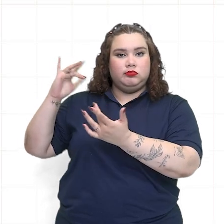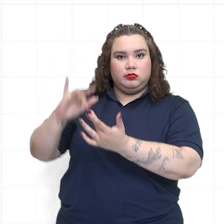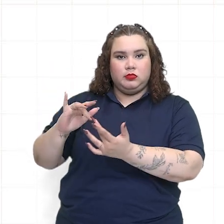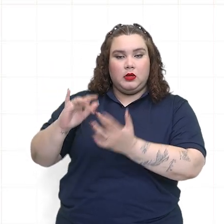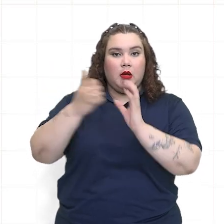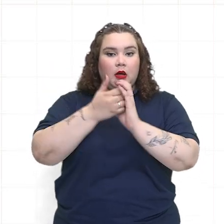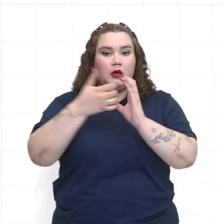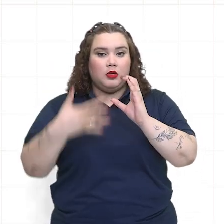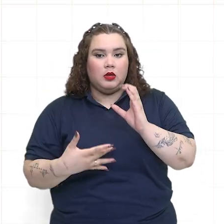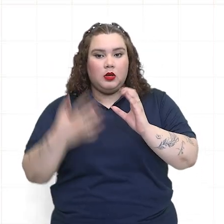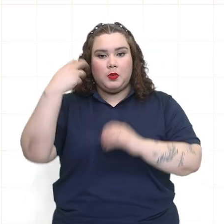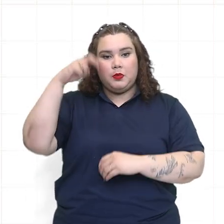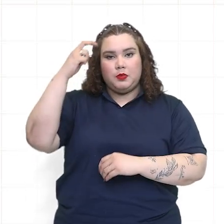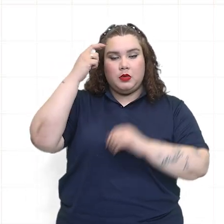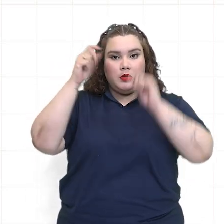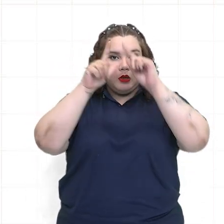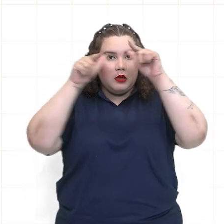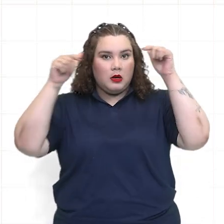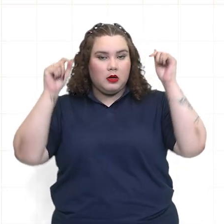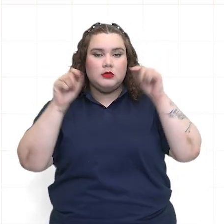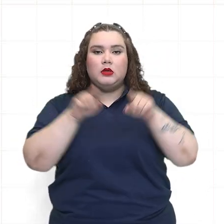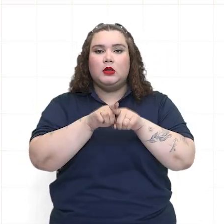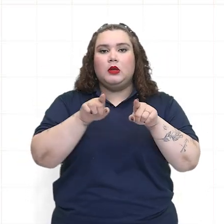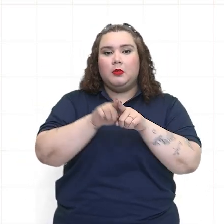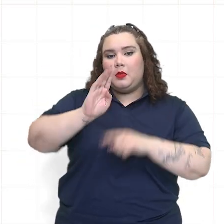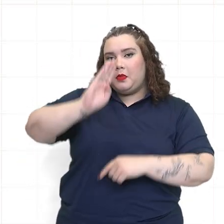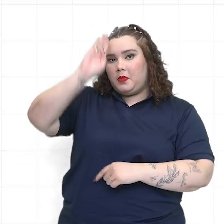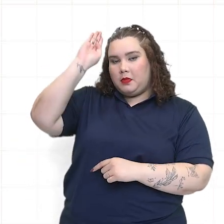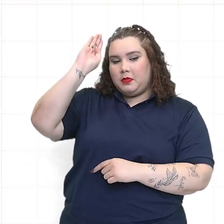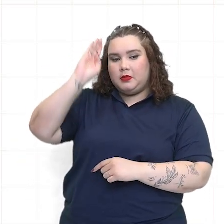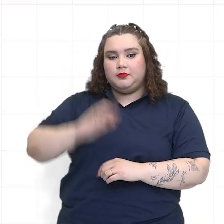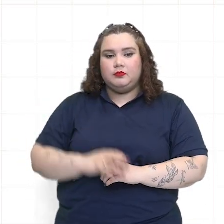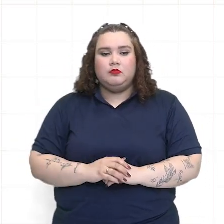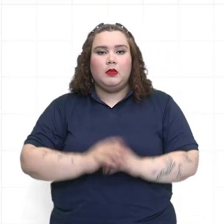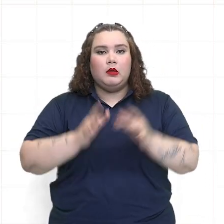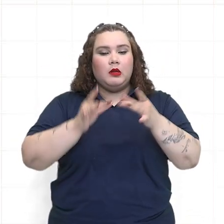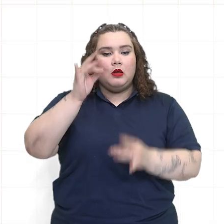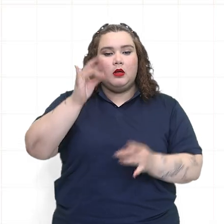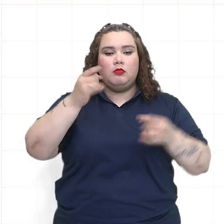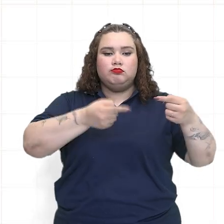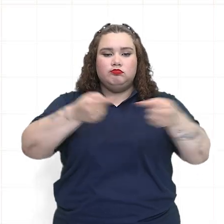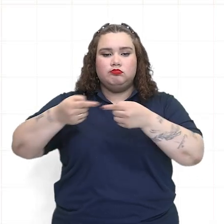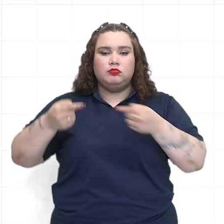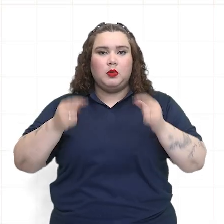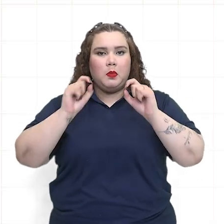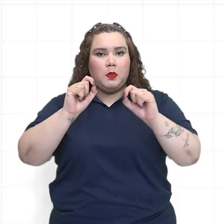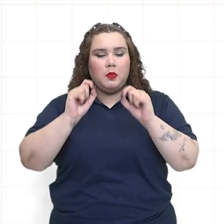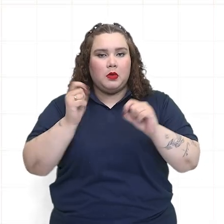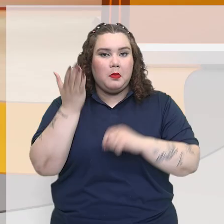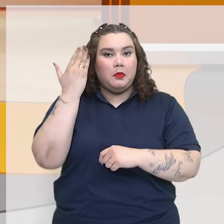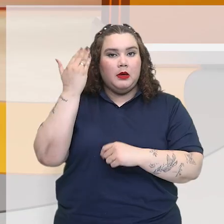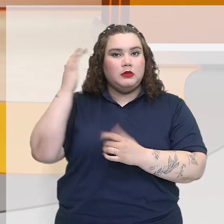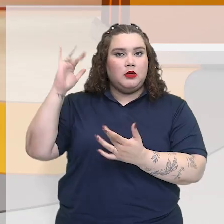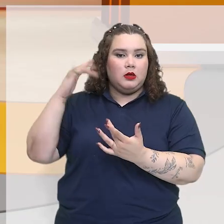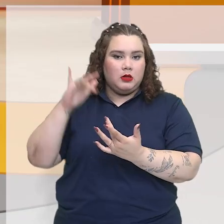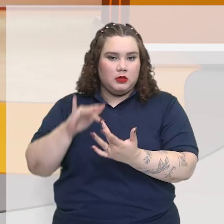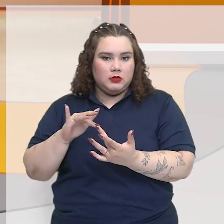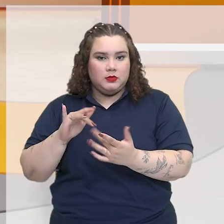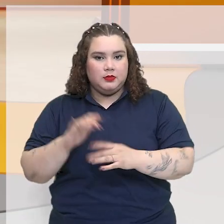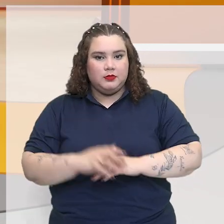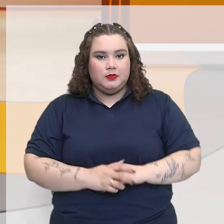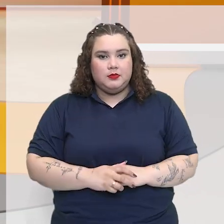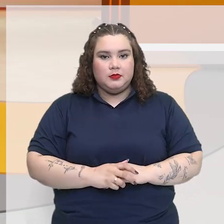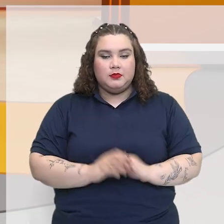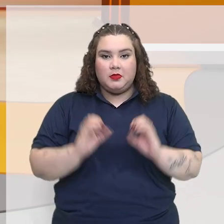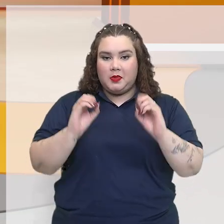aspectos da cultura na Grécia e em Roma. Detalhamento, discutindo a Antiguidade Clássica.